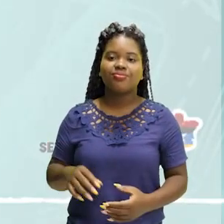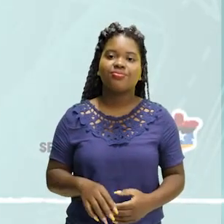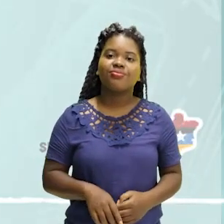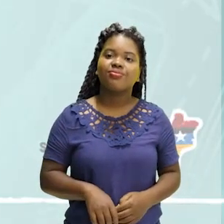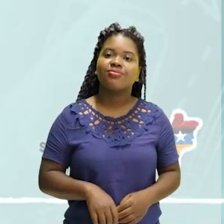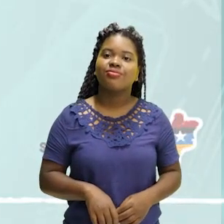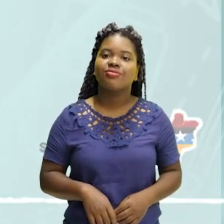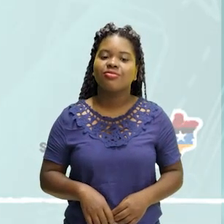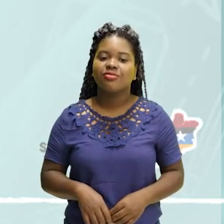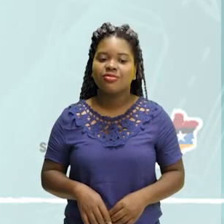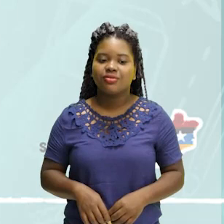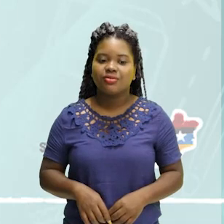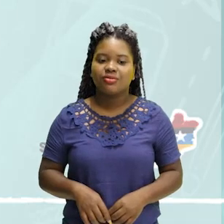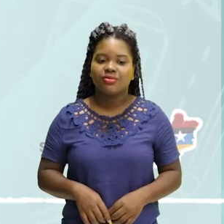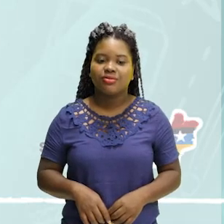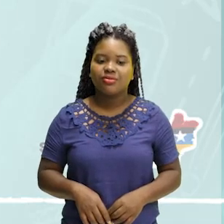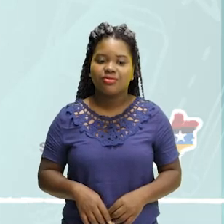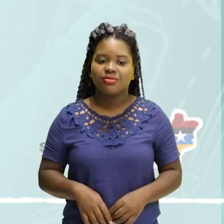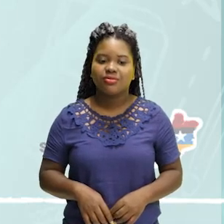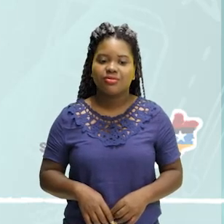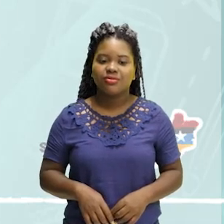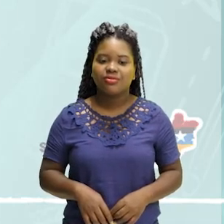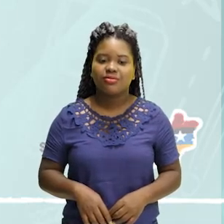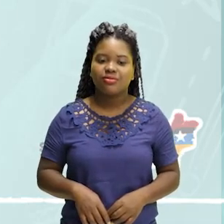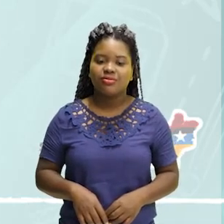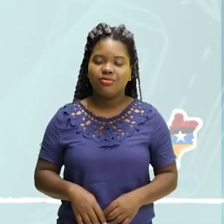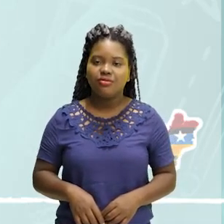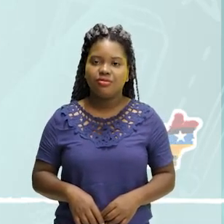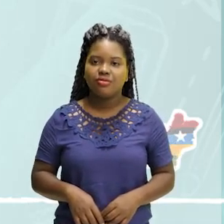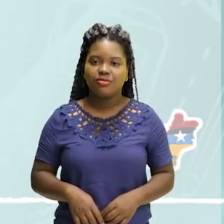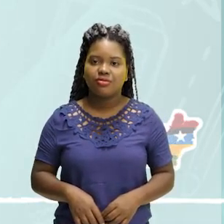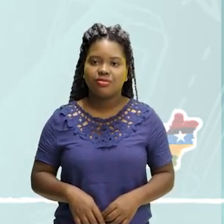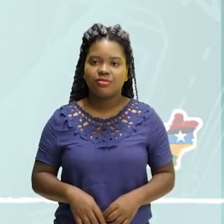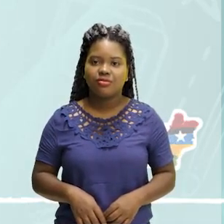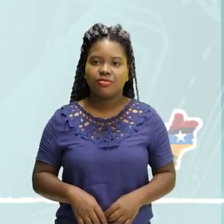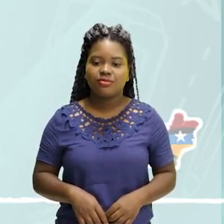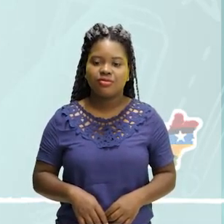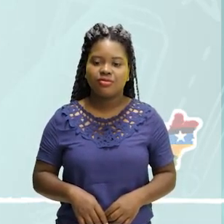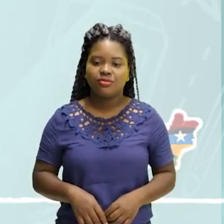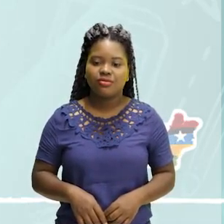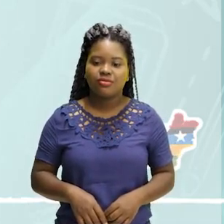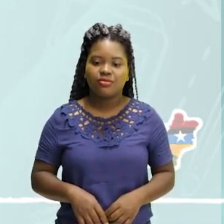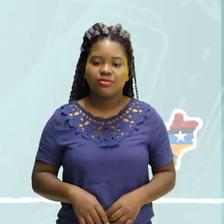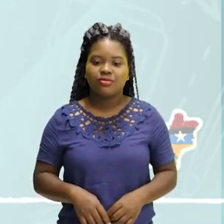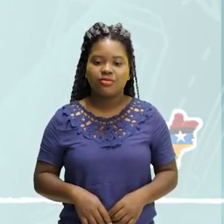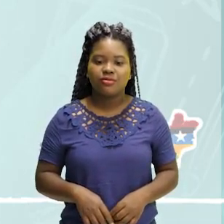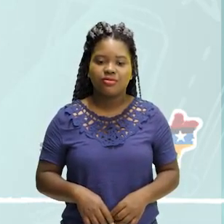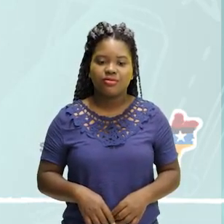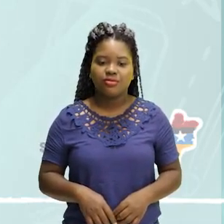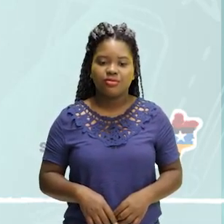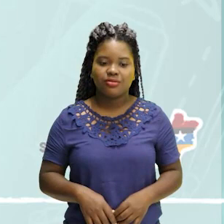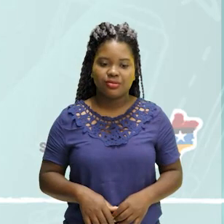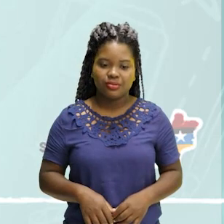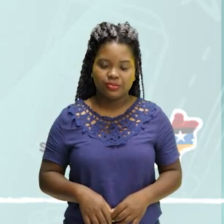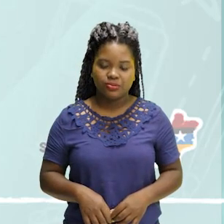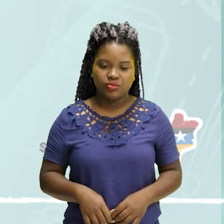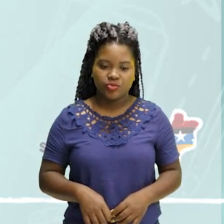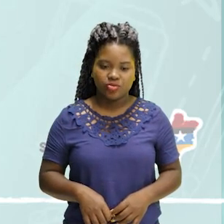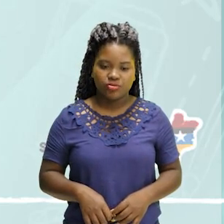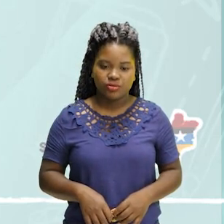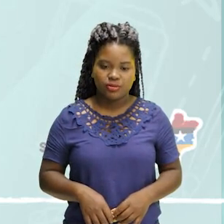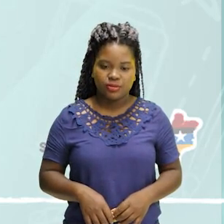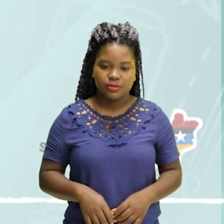Na peça Alto da Barca do Inferno, Gil Vicente coloca vários personagens numa situação limite. Todos